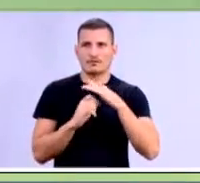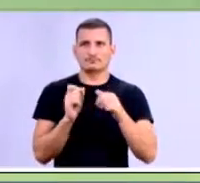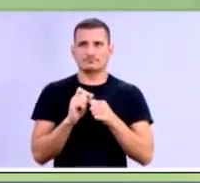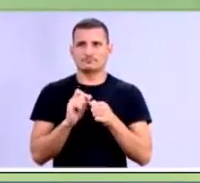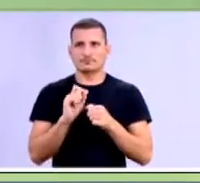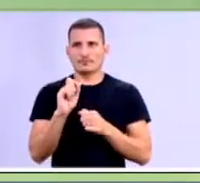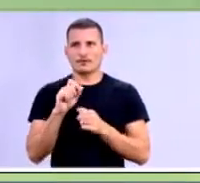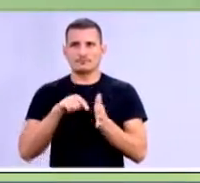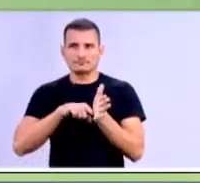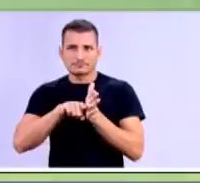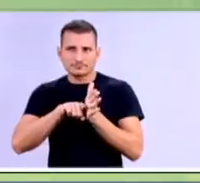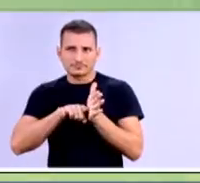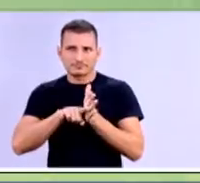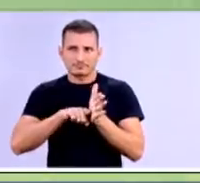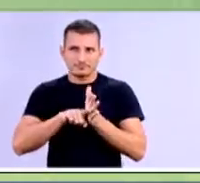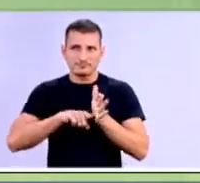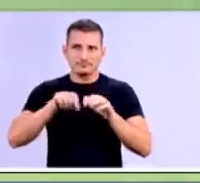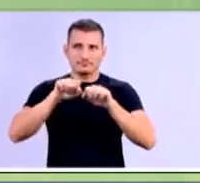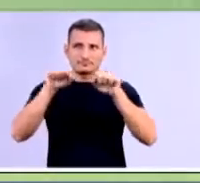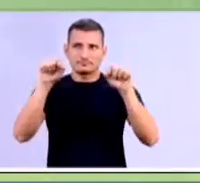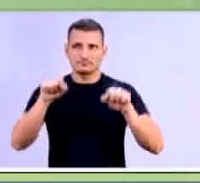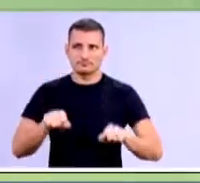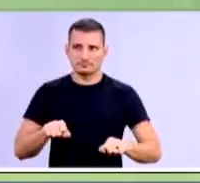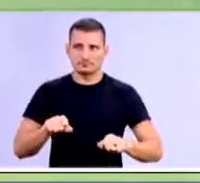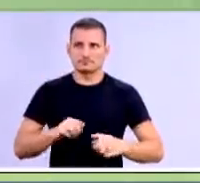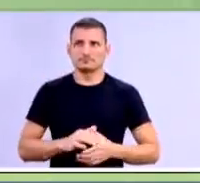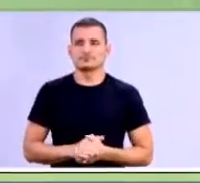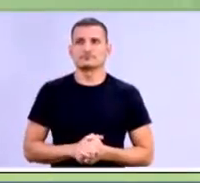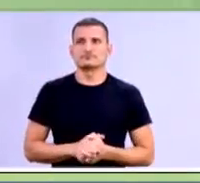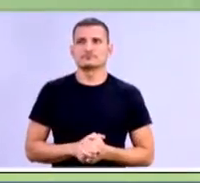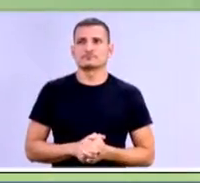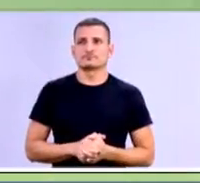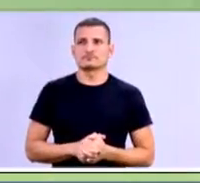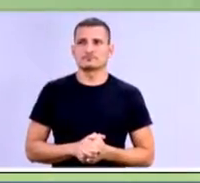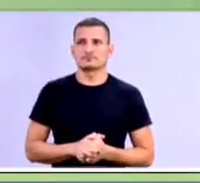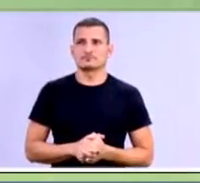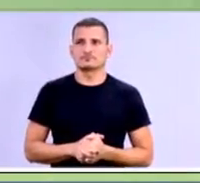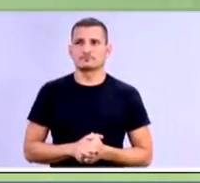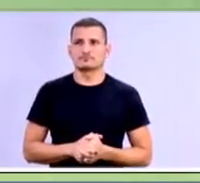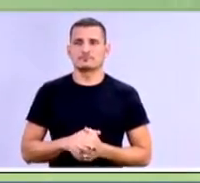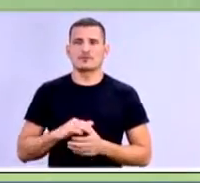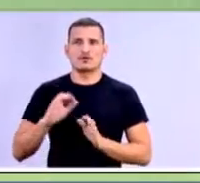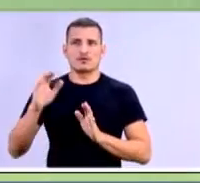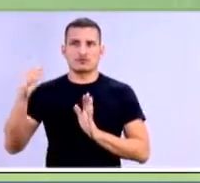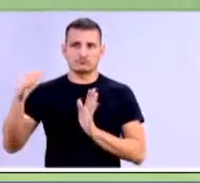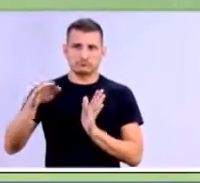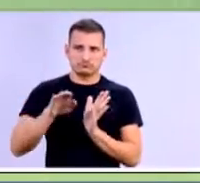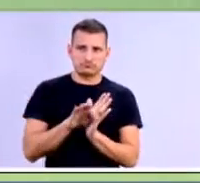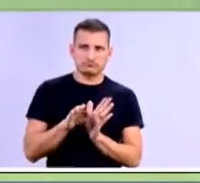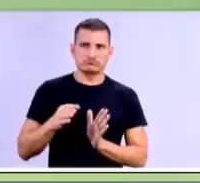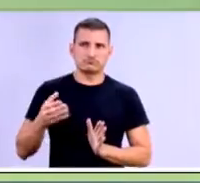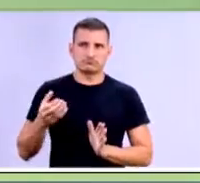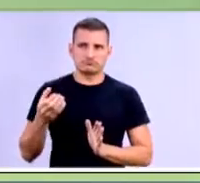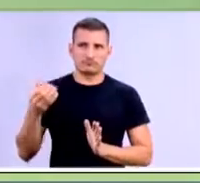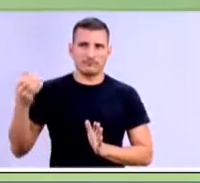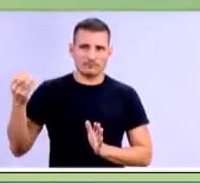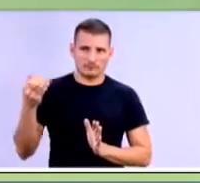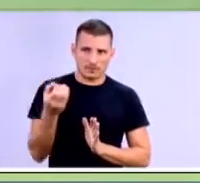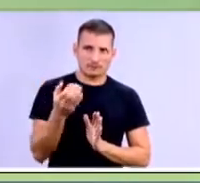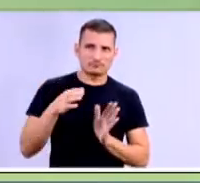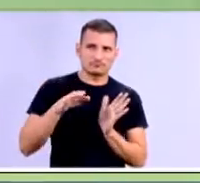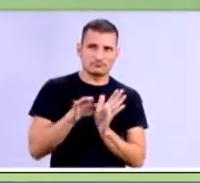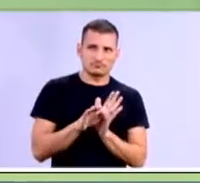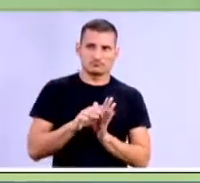uma auditoria de sistemas. Ok, acaba de chegar de viagem e irá apresentar ao